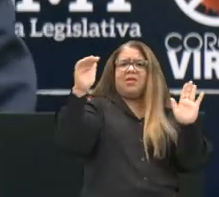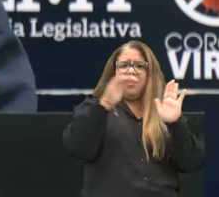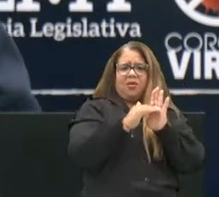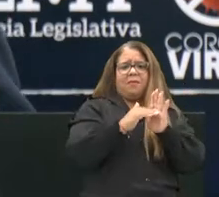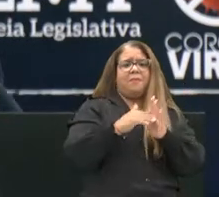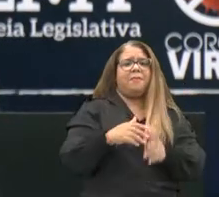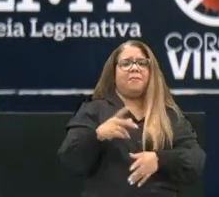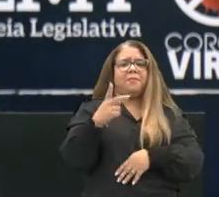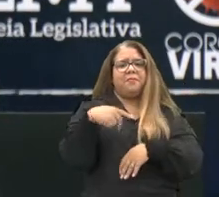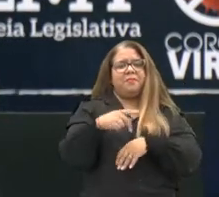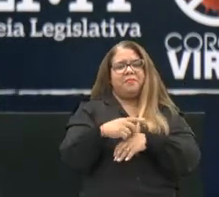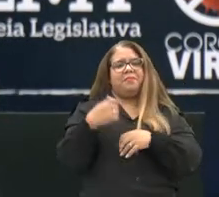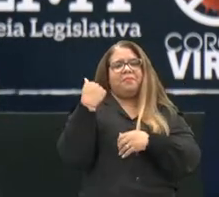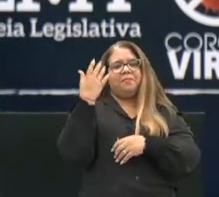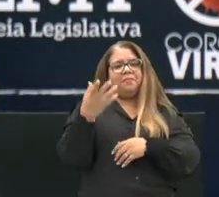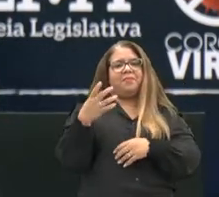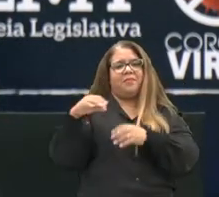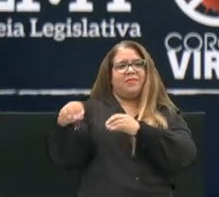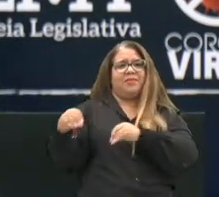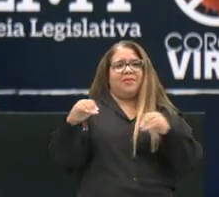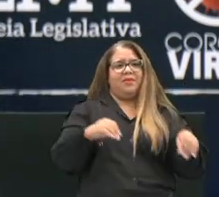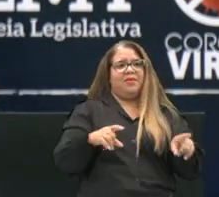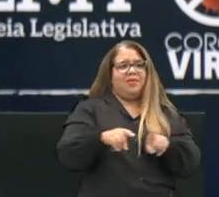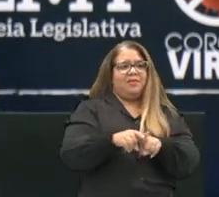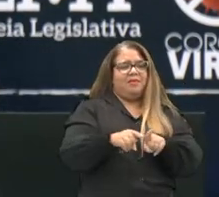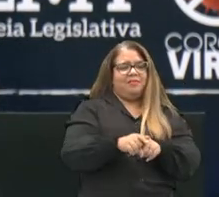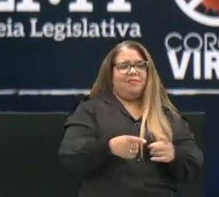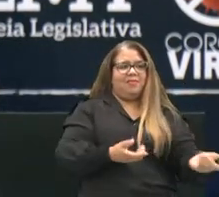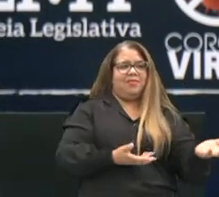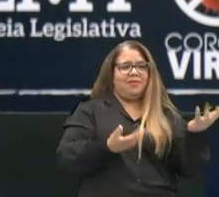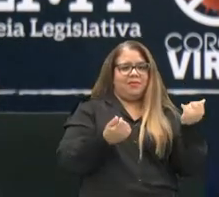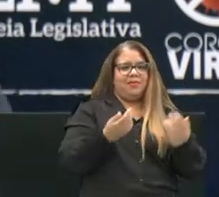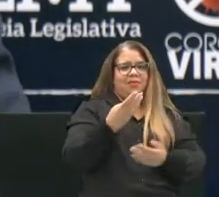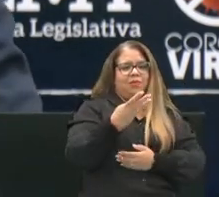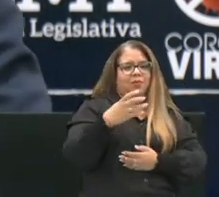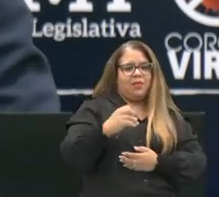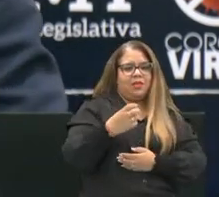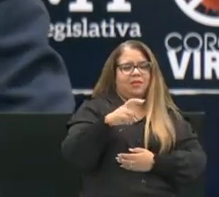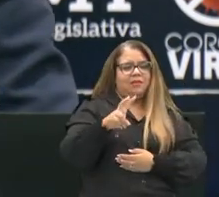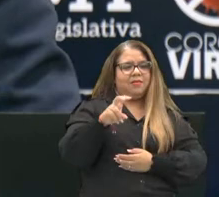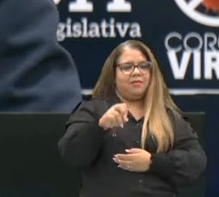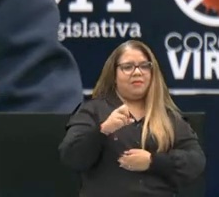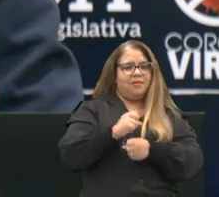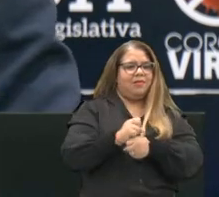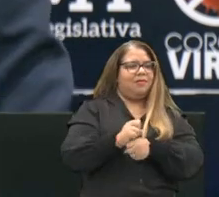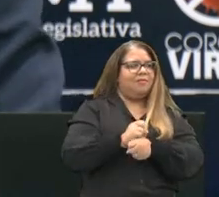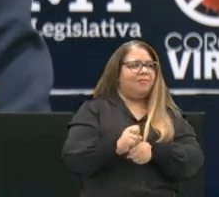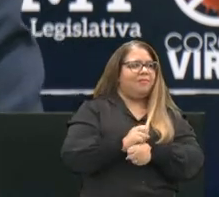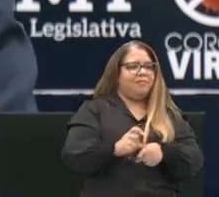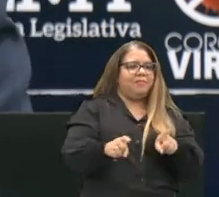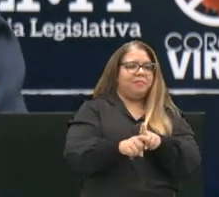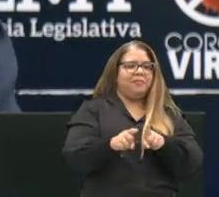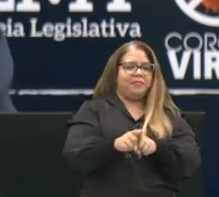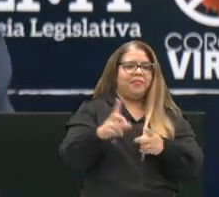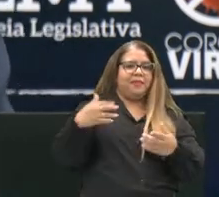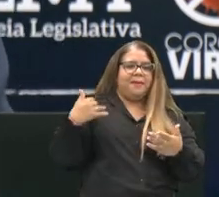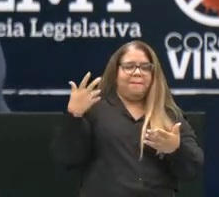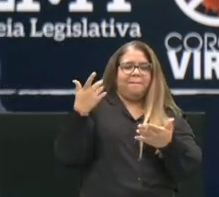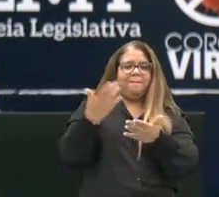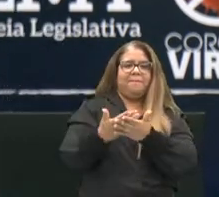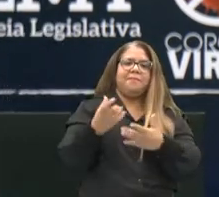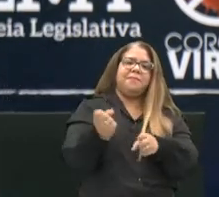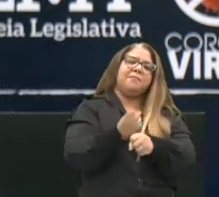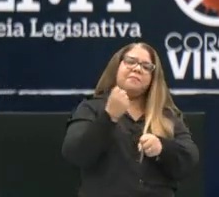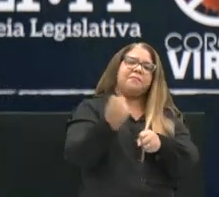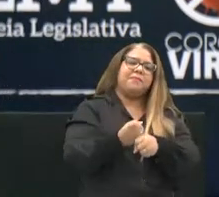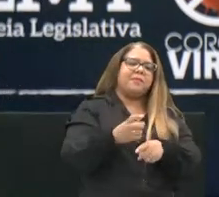que vieram mais recentemente a Mato Grosso, há 40, 50 anos atrás, e ajudaram a construir